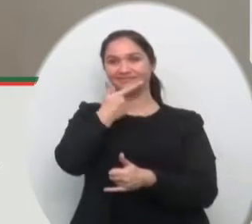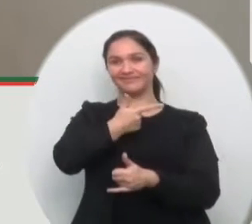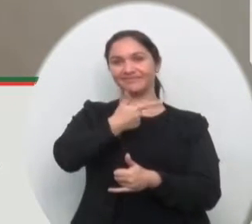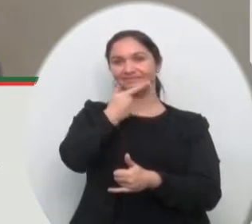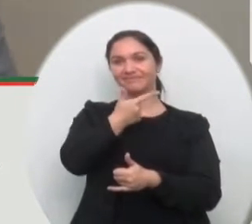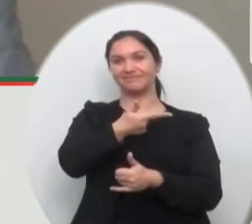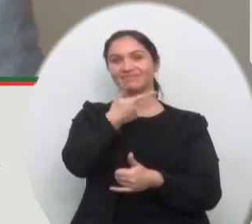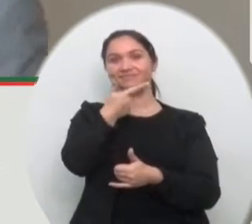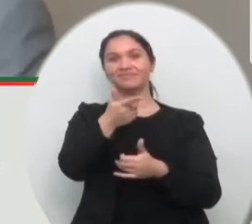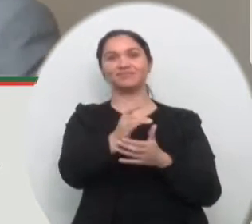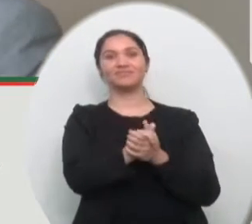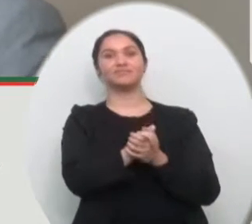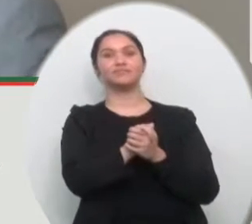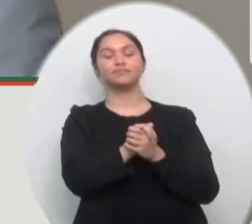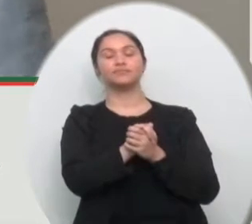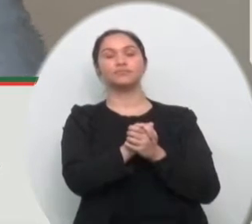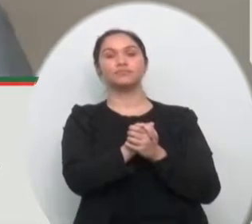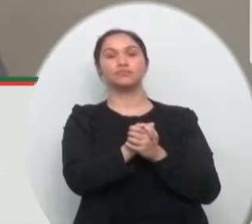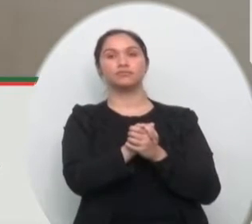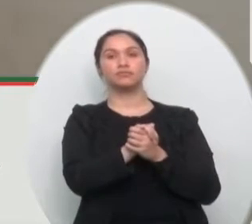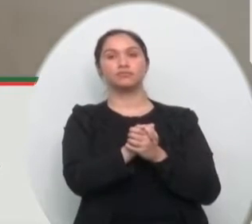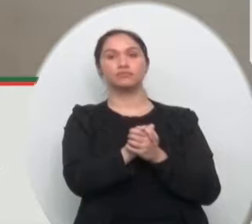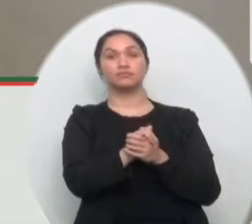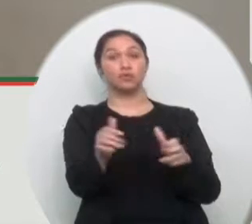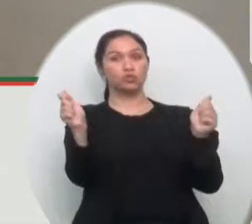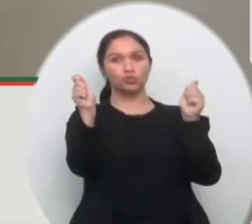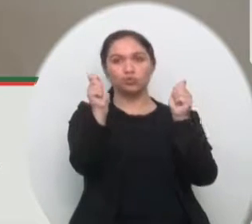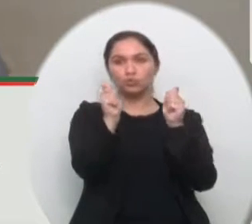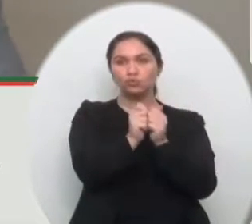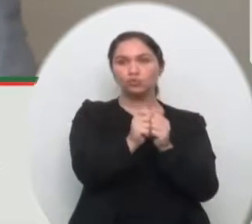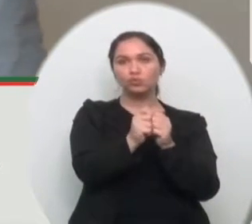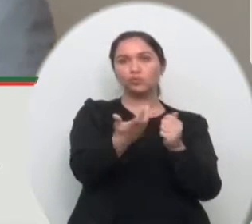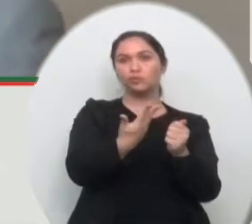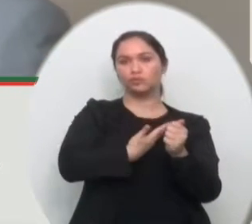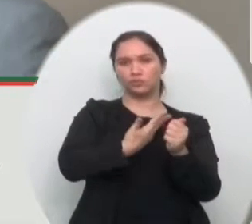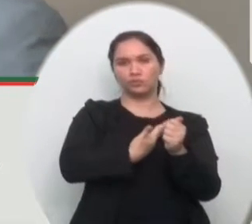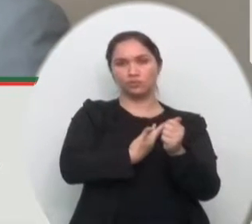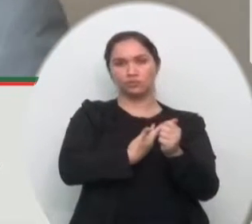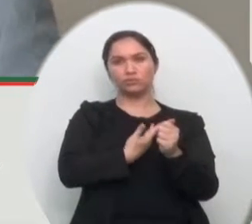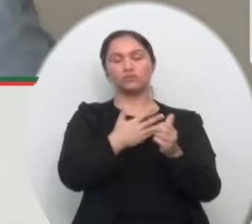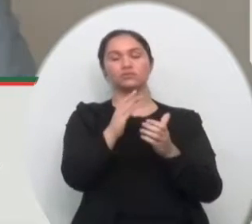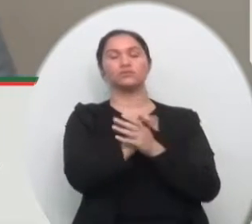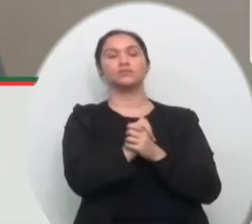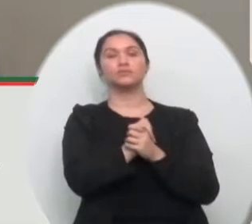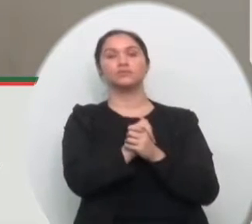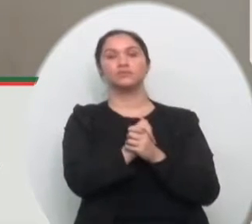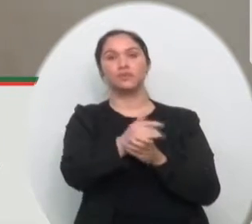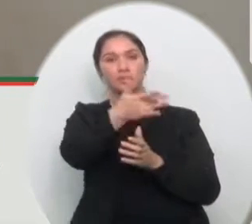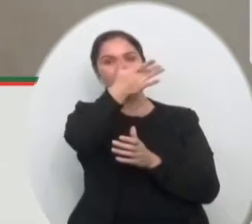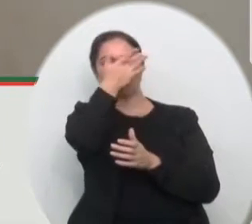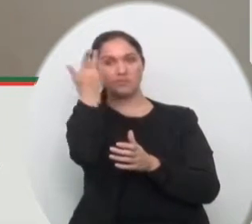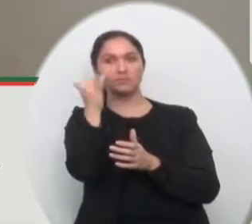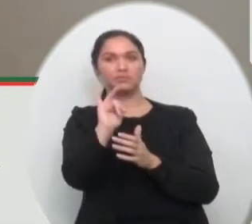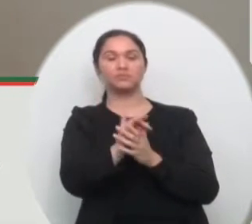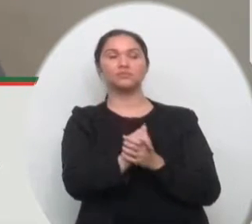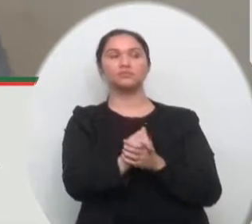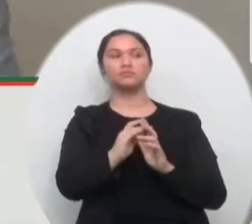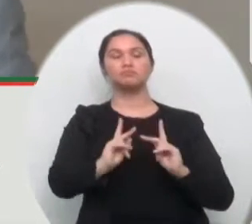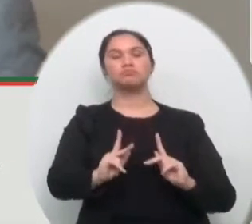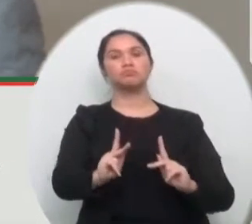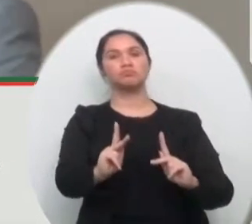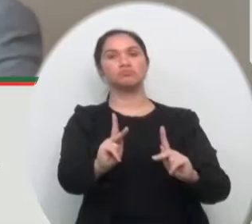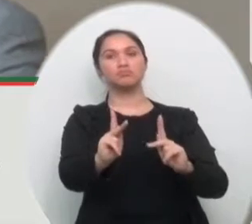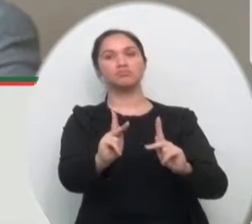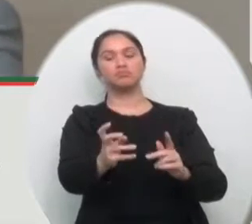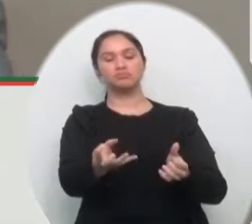muito brincalhona, uma pessoa parceira, é uma pessoa que está sempre disposto.